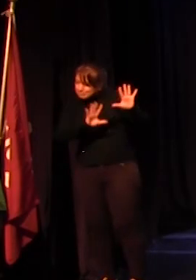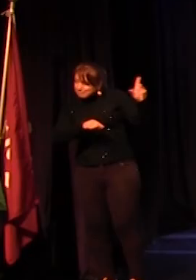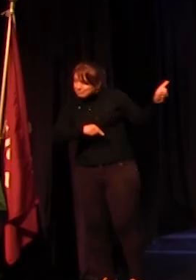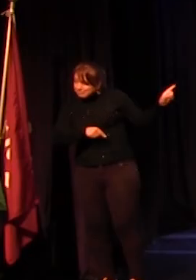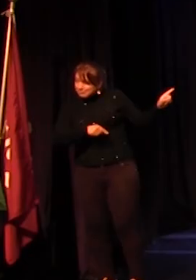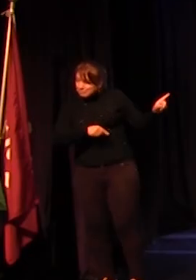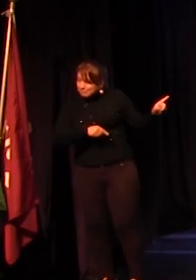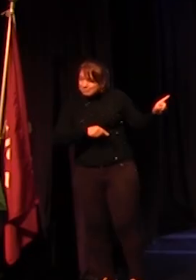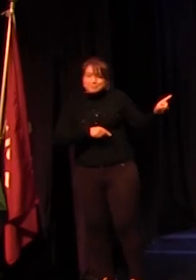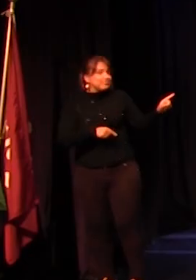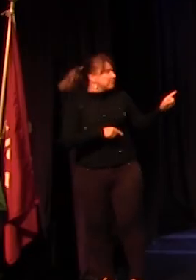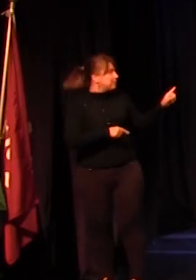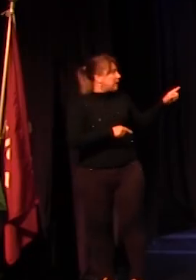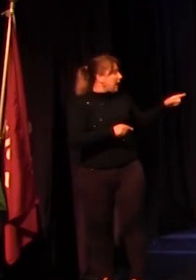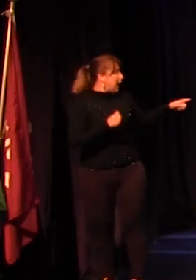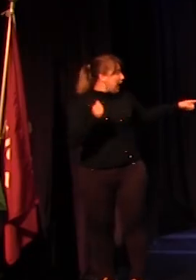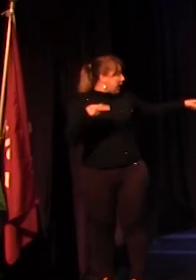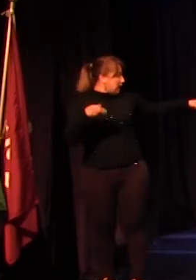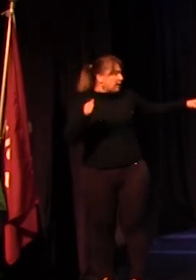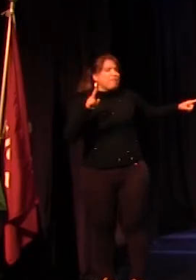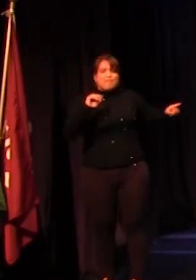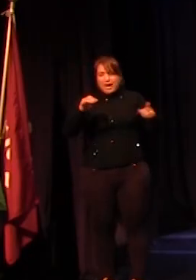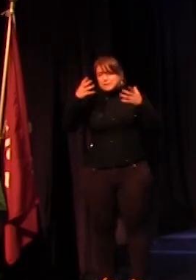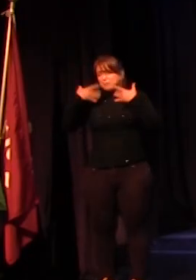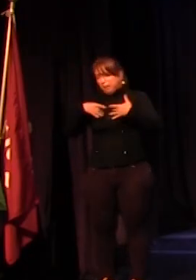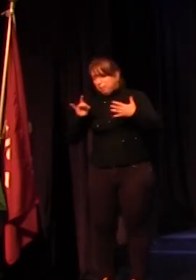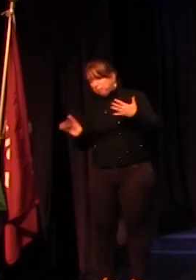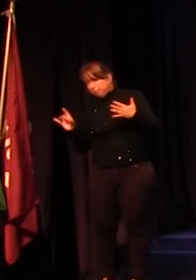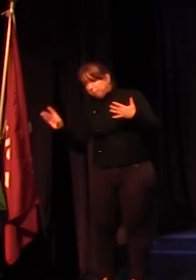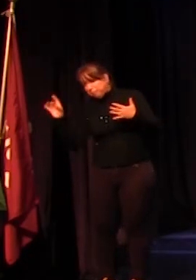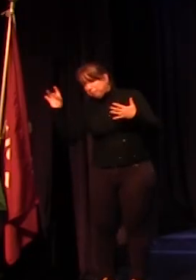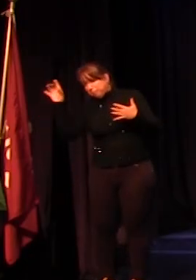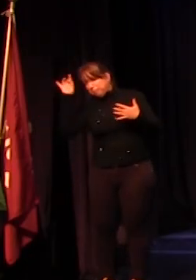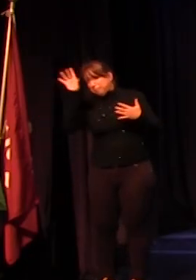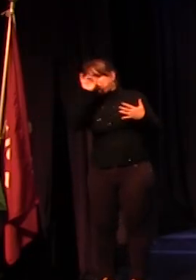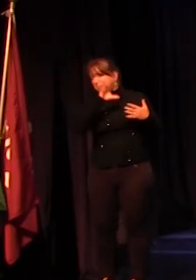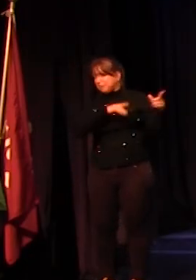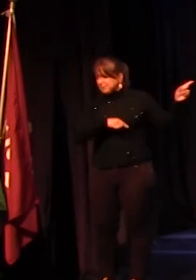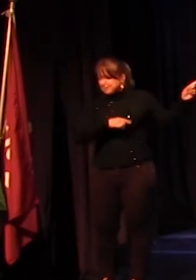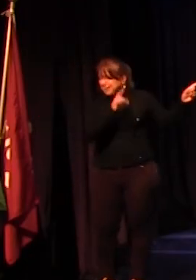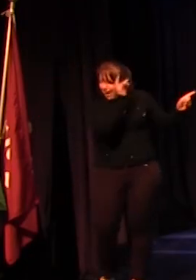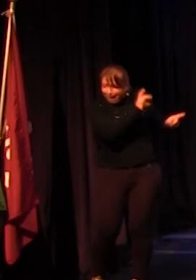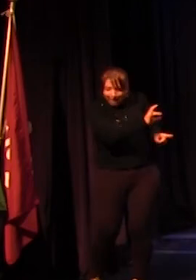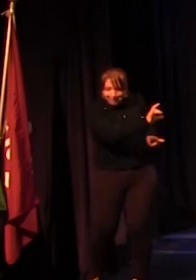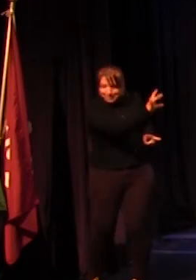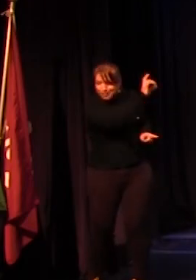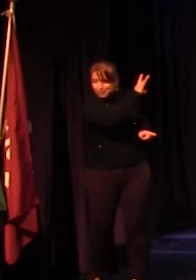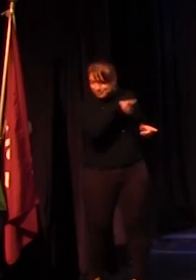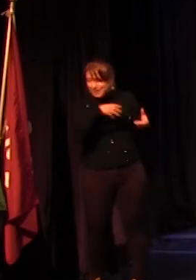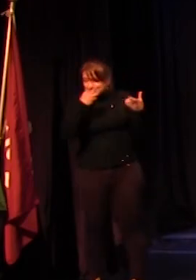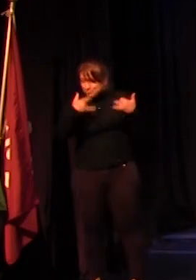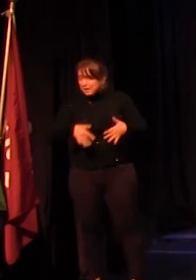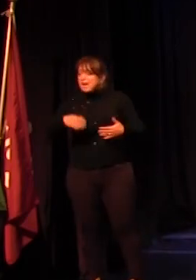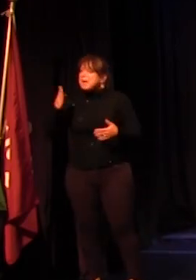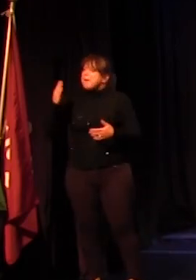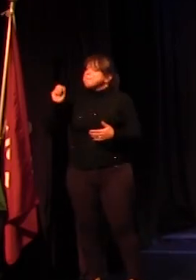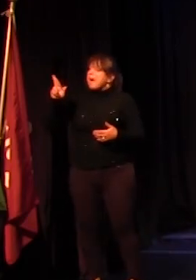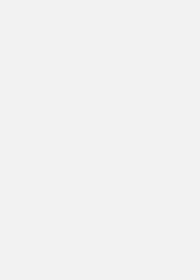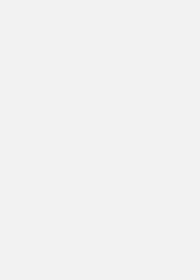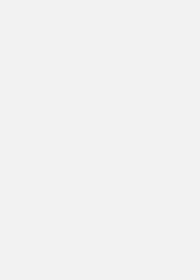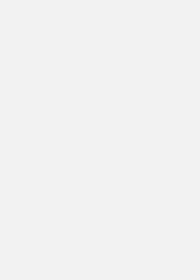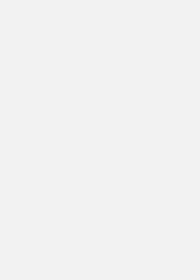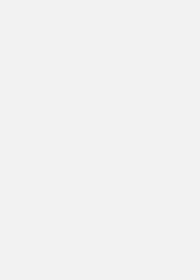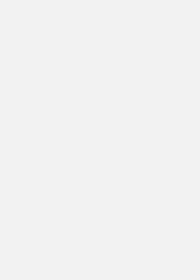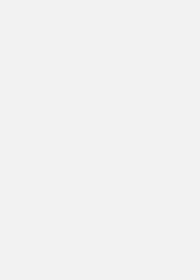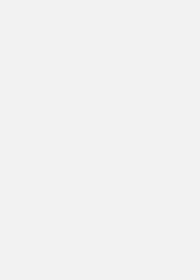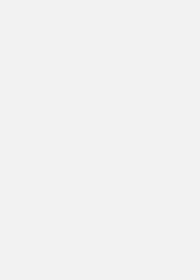A Ana vai destrinchar daqui a pouco um pouco essa matriz, assim como a Bárbara, no período da tarde, vai